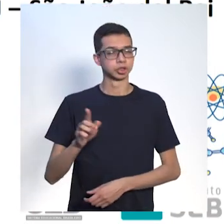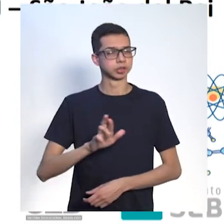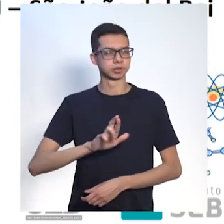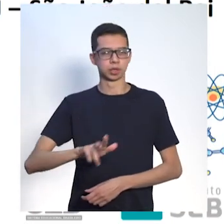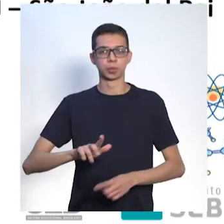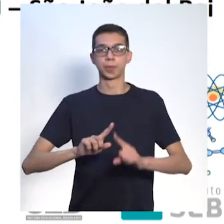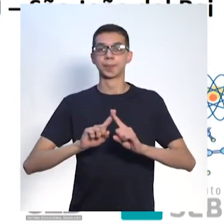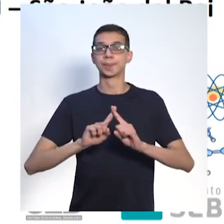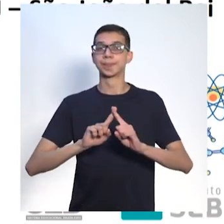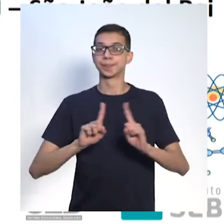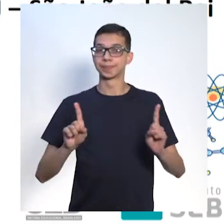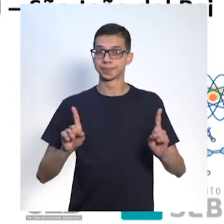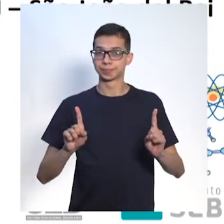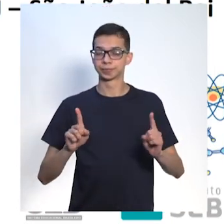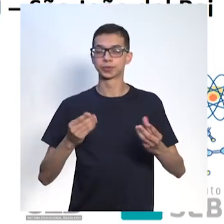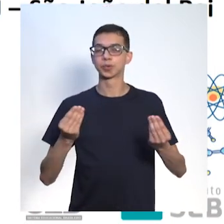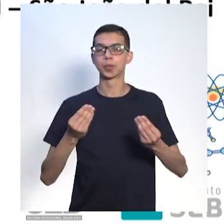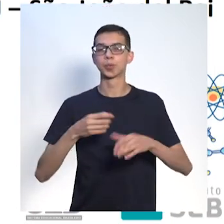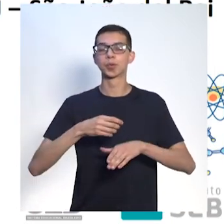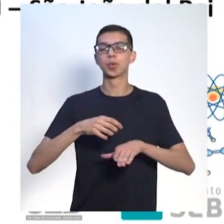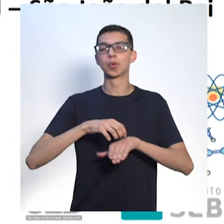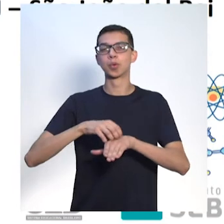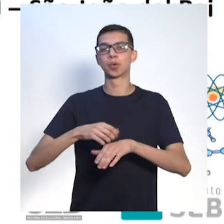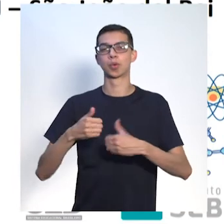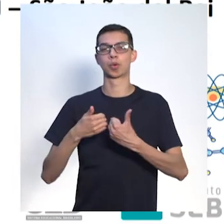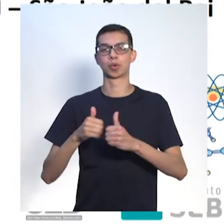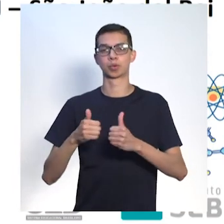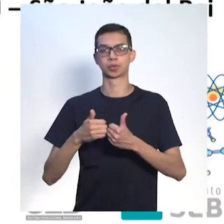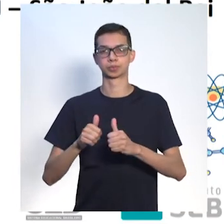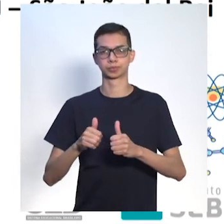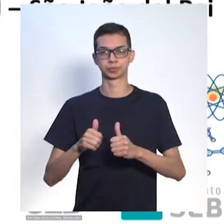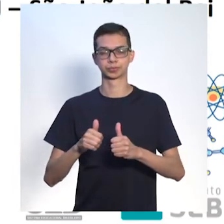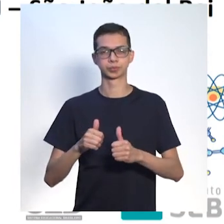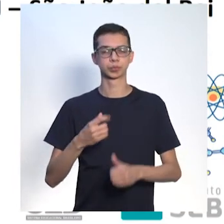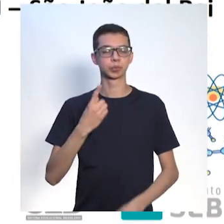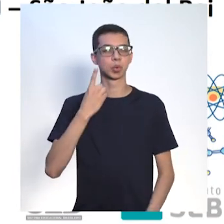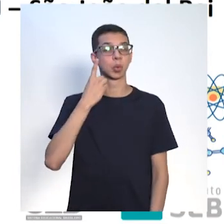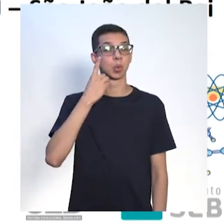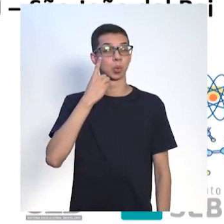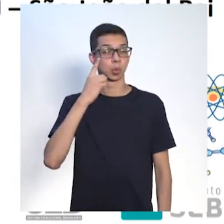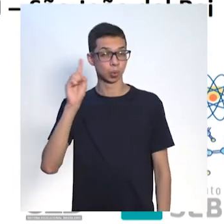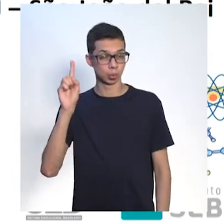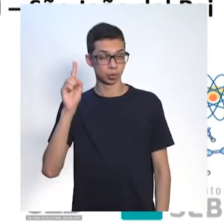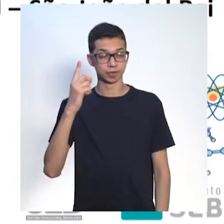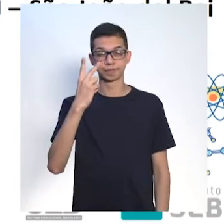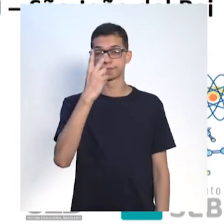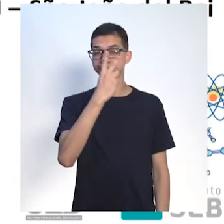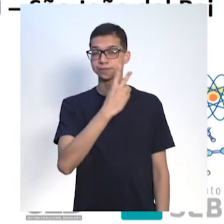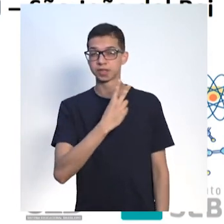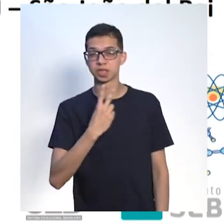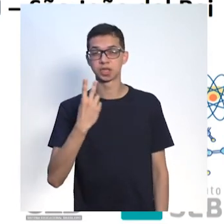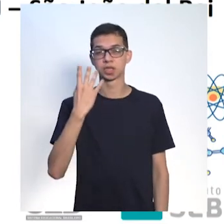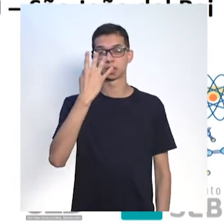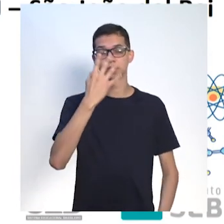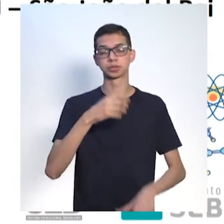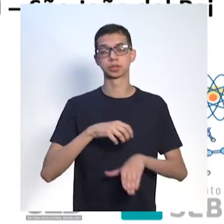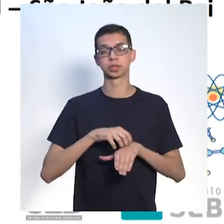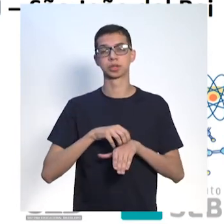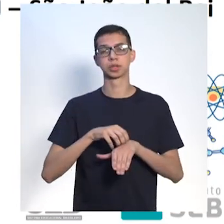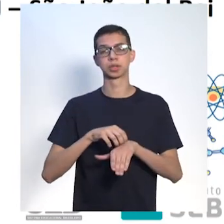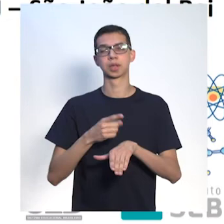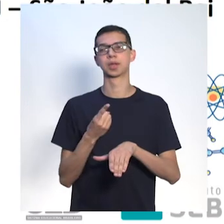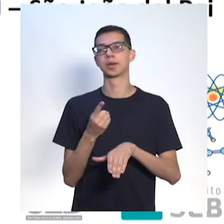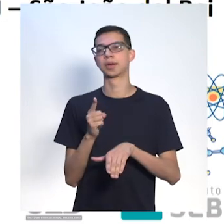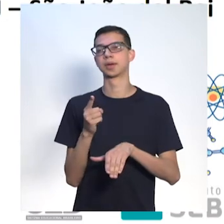aconteceu? Para ele chegar lá de ônibus, ele gastava um dia, 24 horas praticamente no ônibus, para